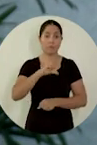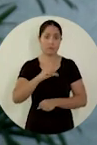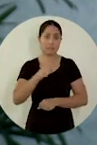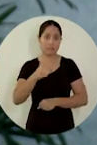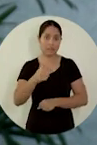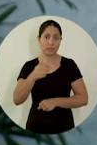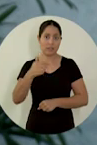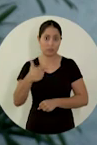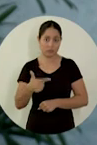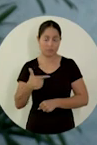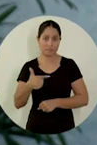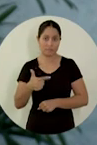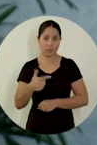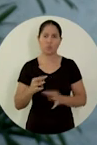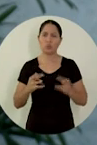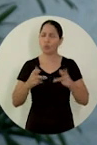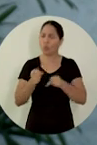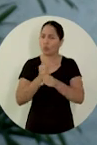Unidas em